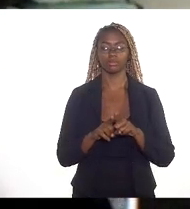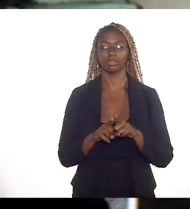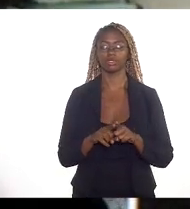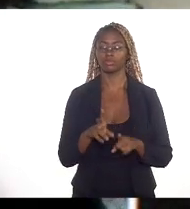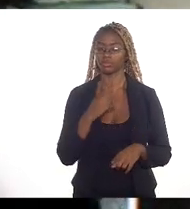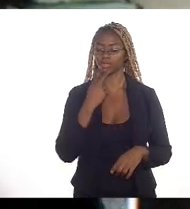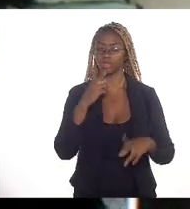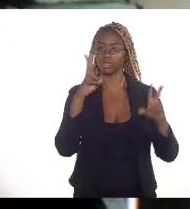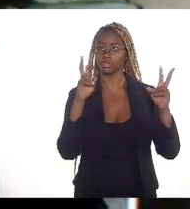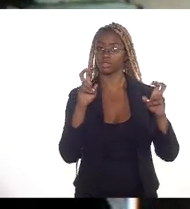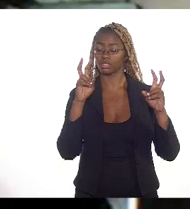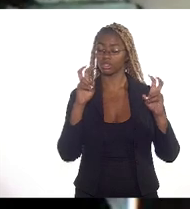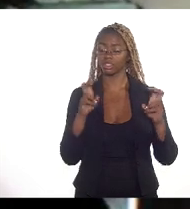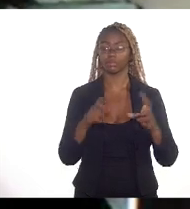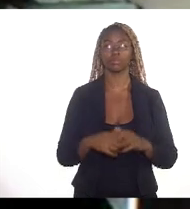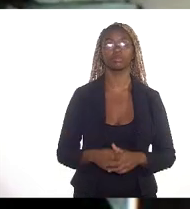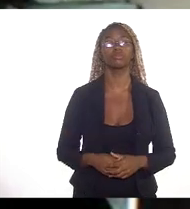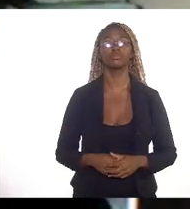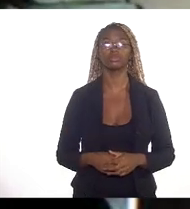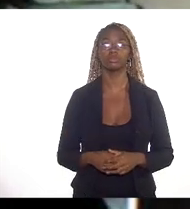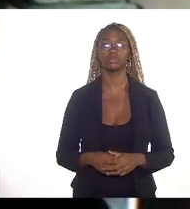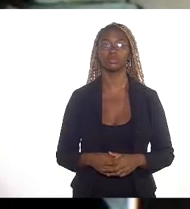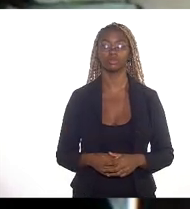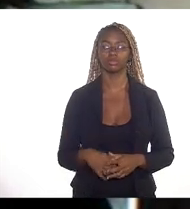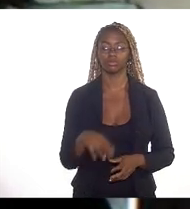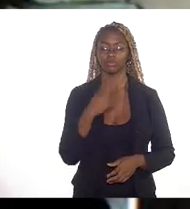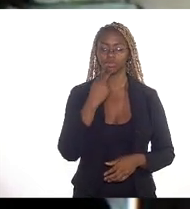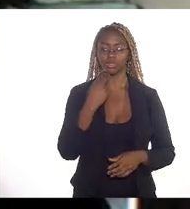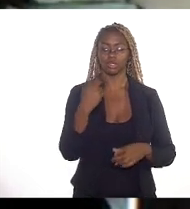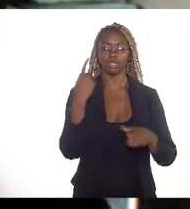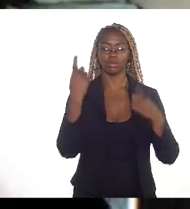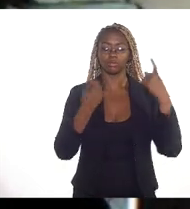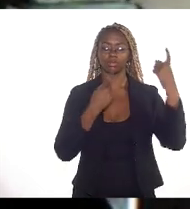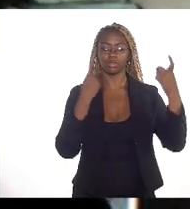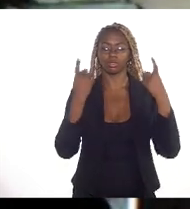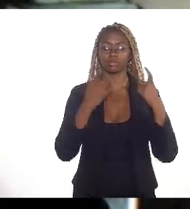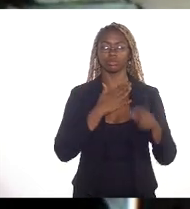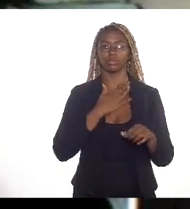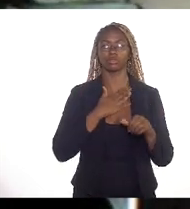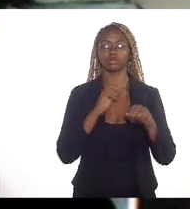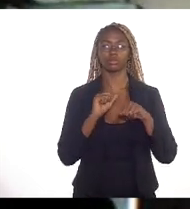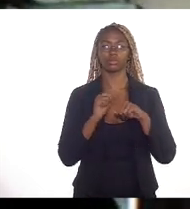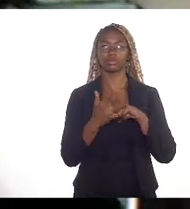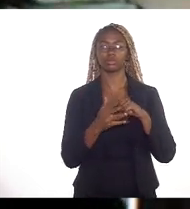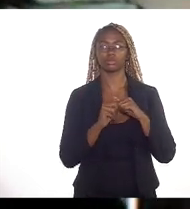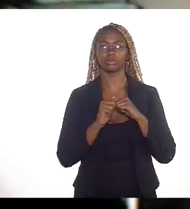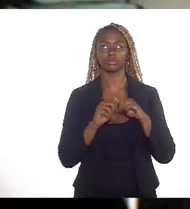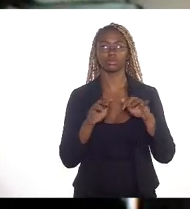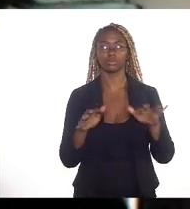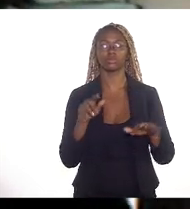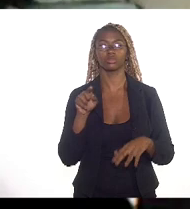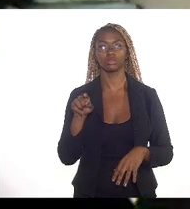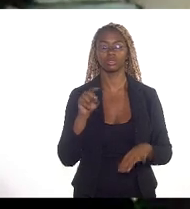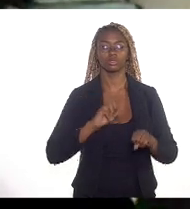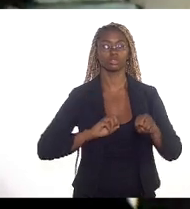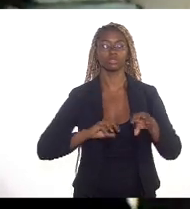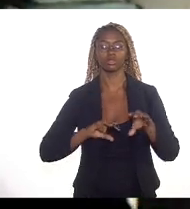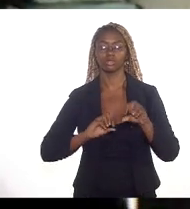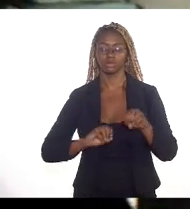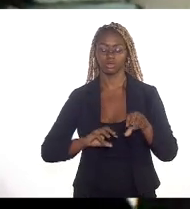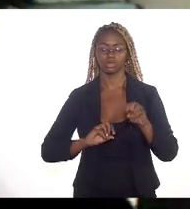desse tema da Covid-19 para colocar a minha maior preocupação nessa pandemia, que tem sido a situação da